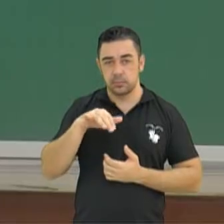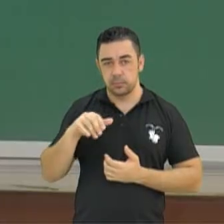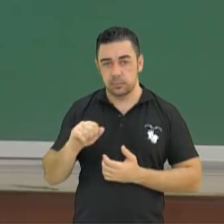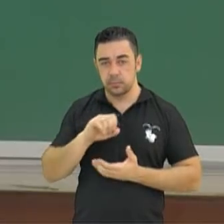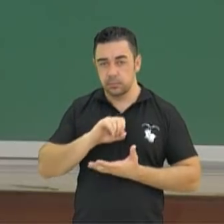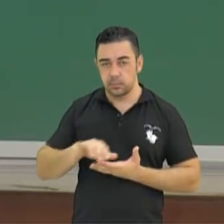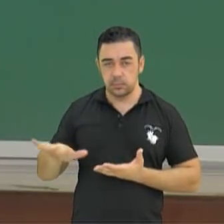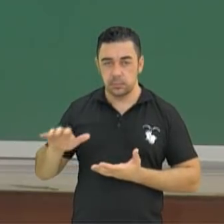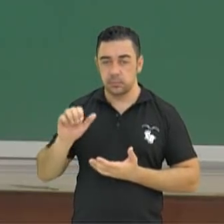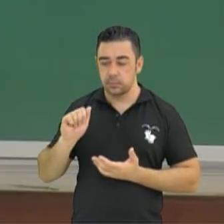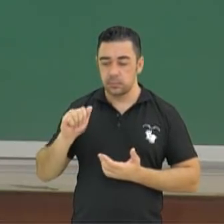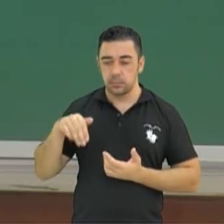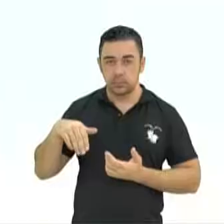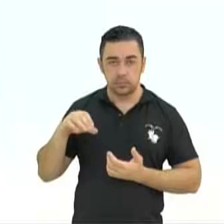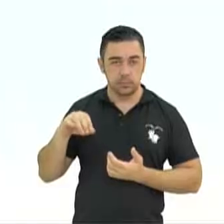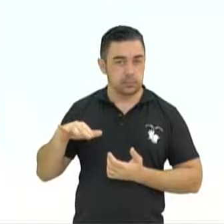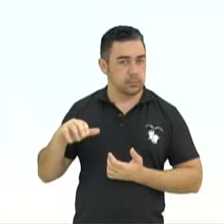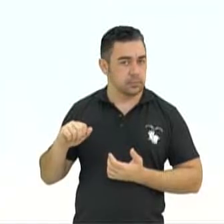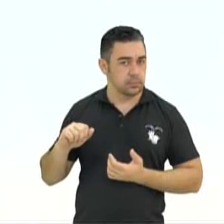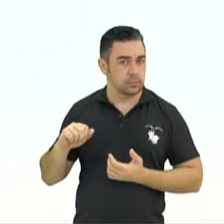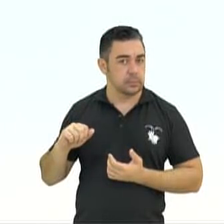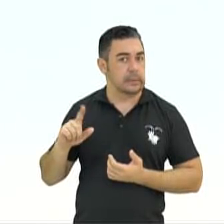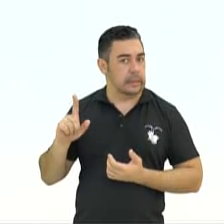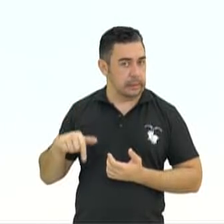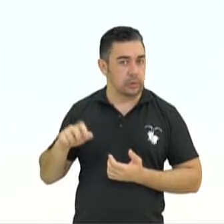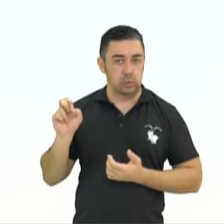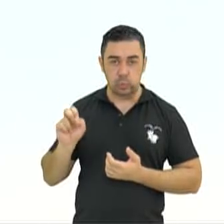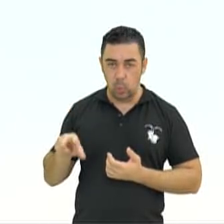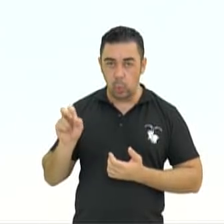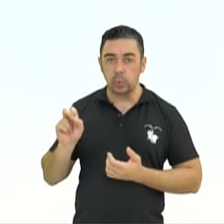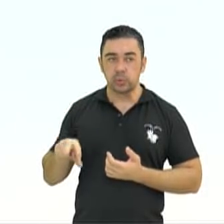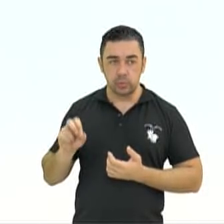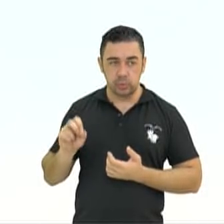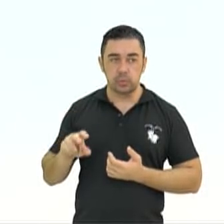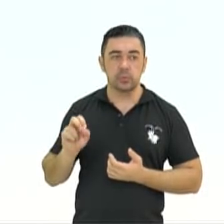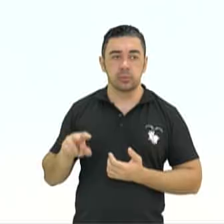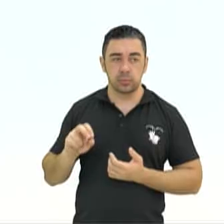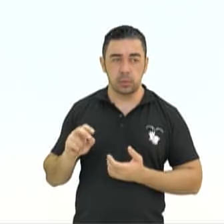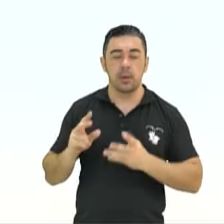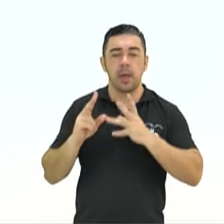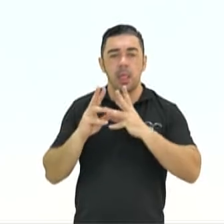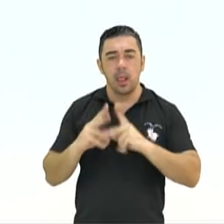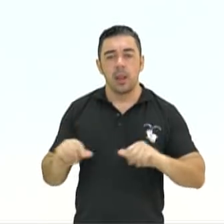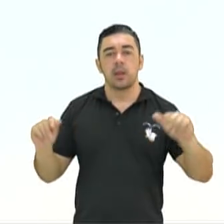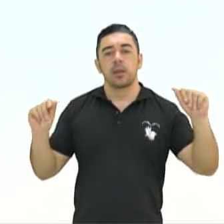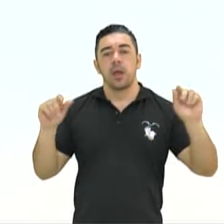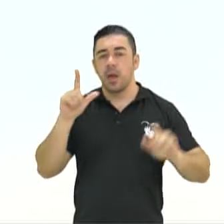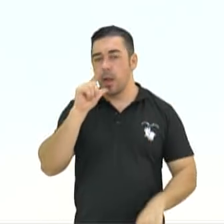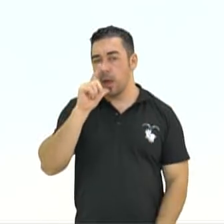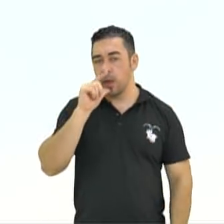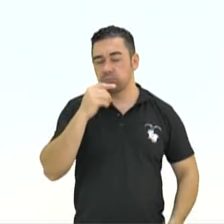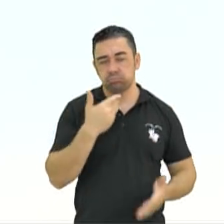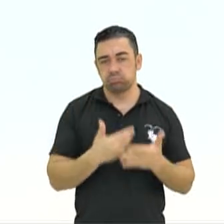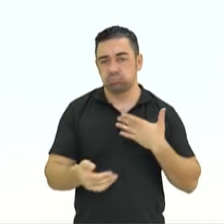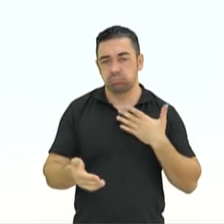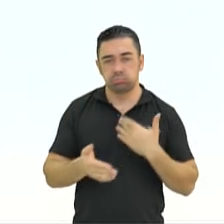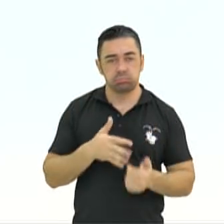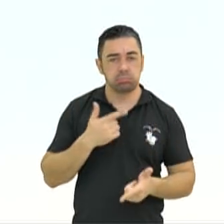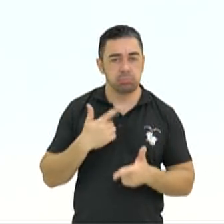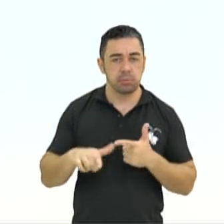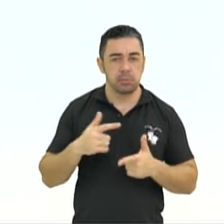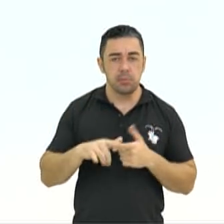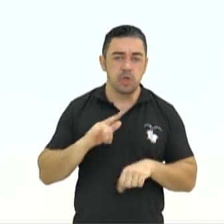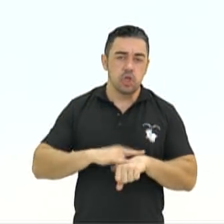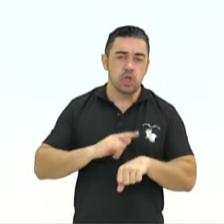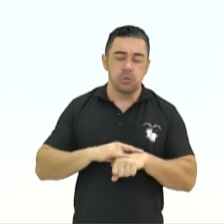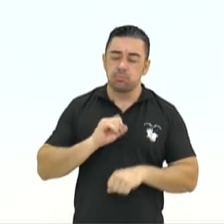amônia. A amônia é um composto muito tóxico, mas que ele também é muito solúvel em água. Então, para ele, tudo bem, ele eliminou ali pela